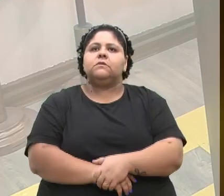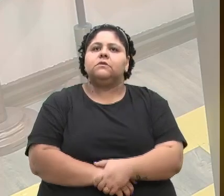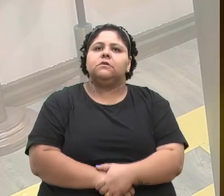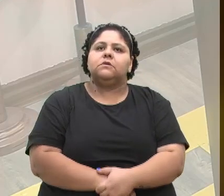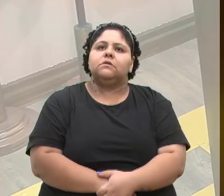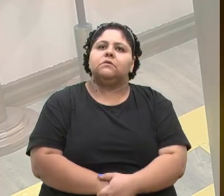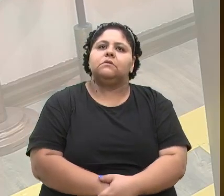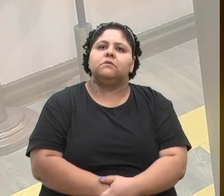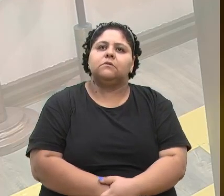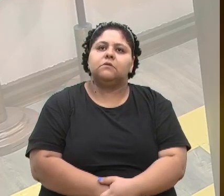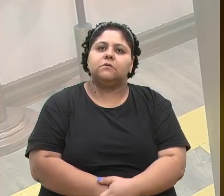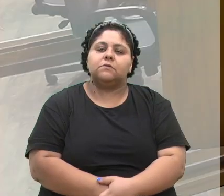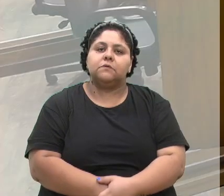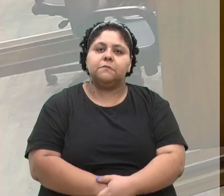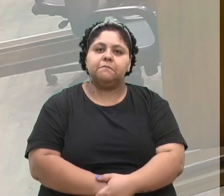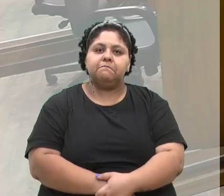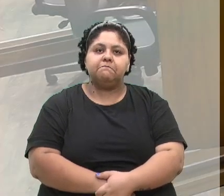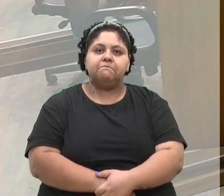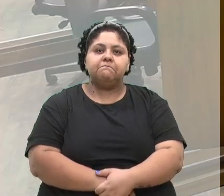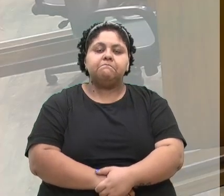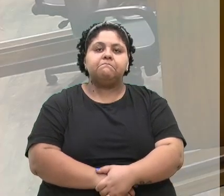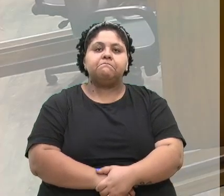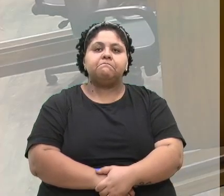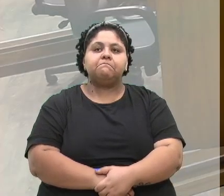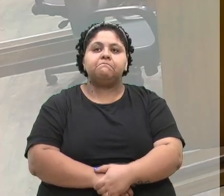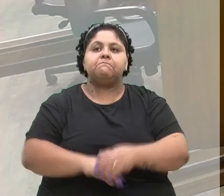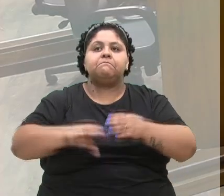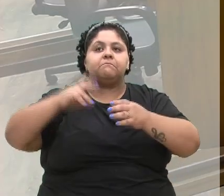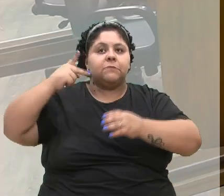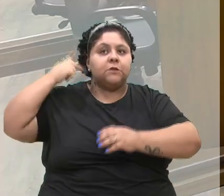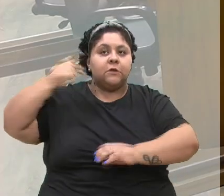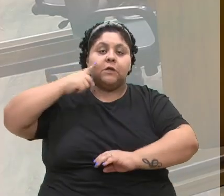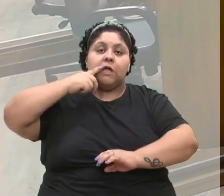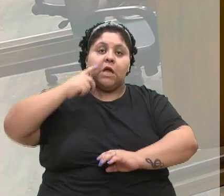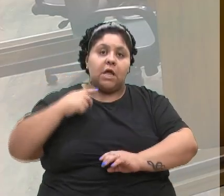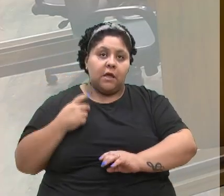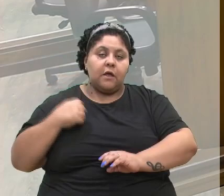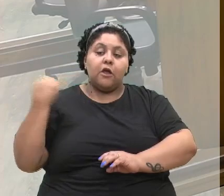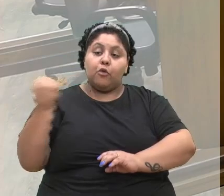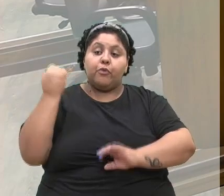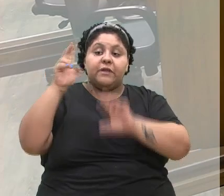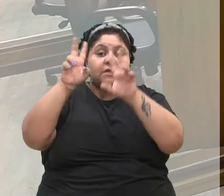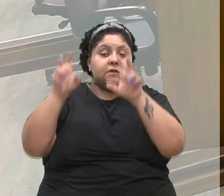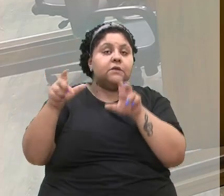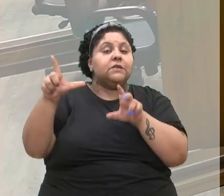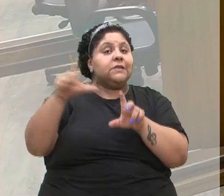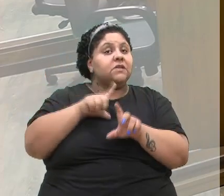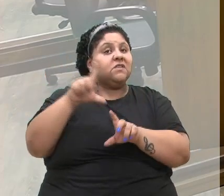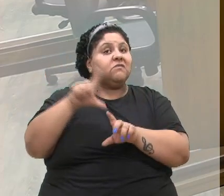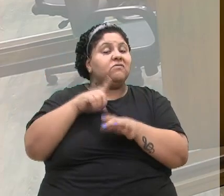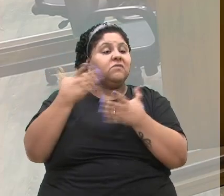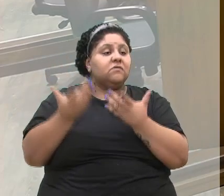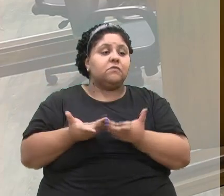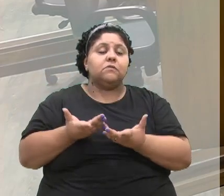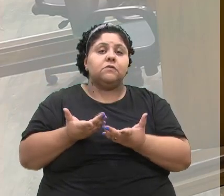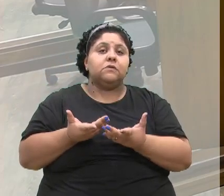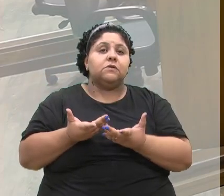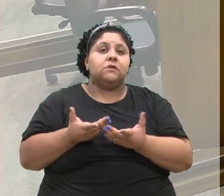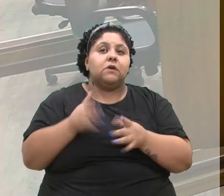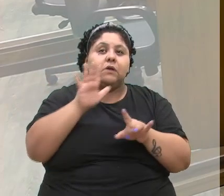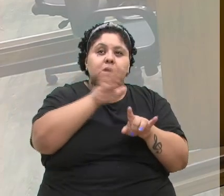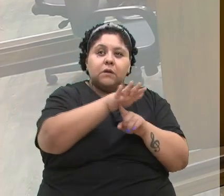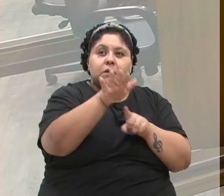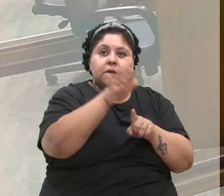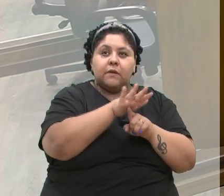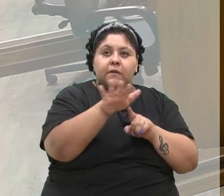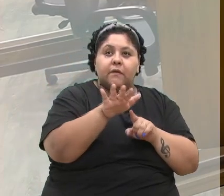vereadora Rose. Vereadora Gladys, importante esse tema, né? Eu tenho uma demanda